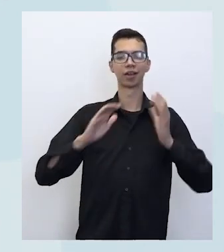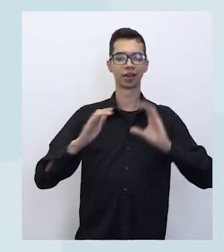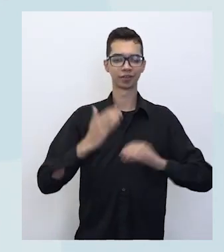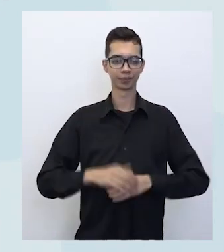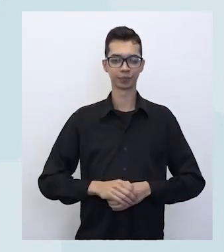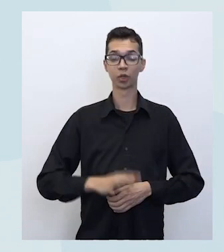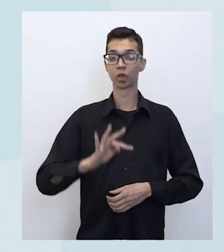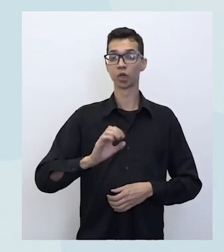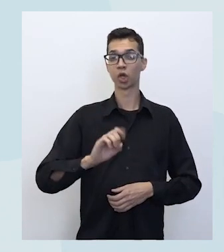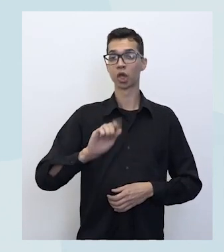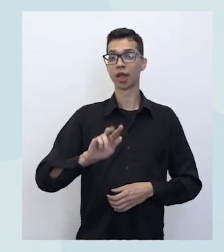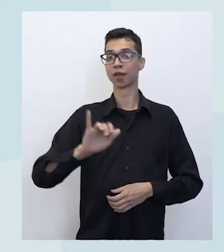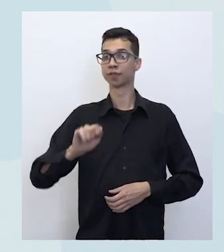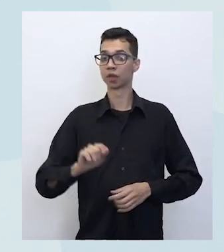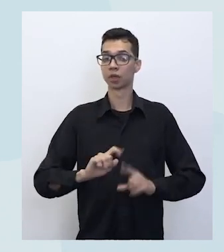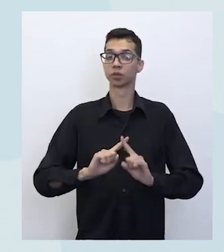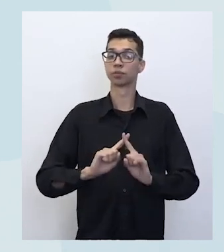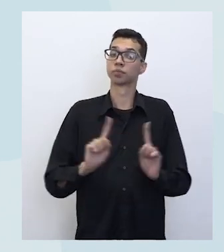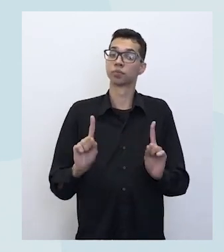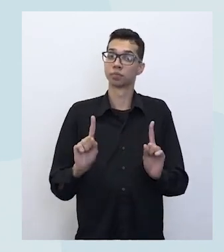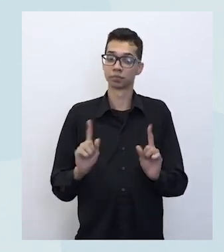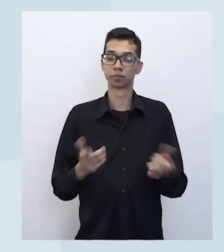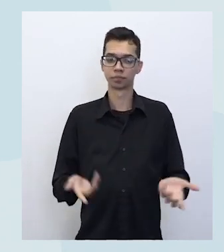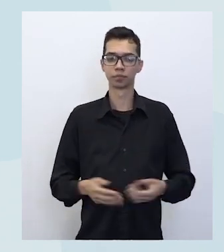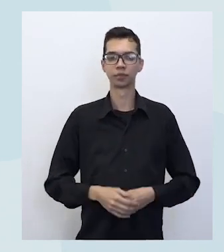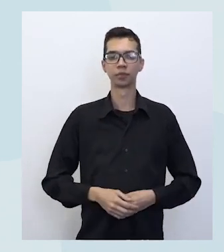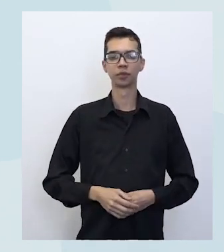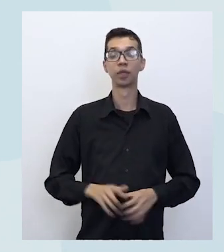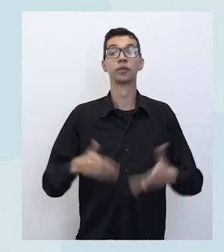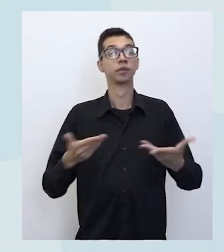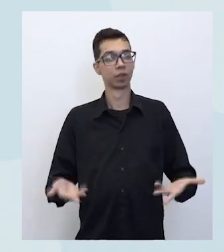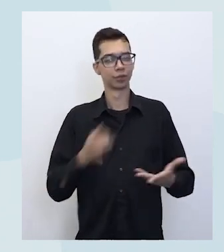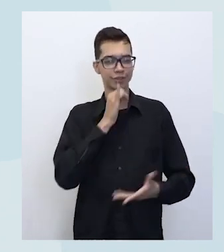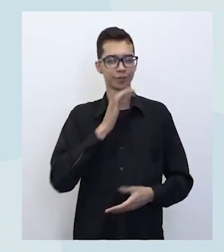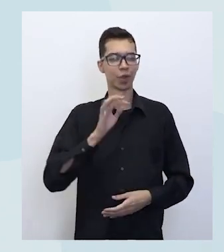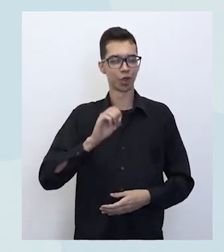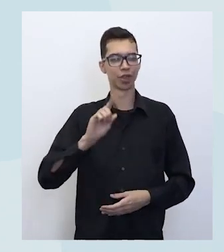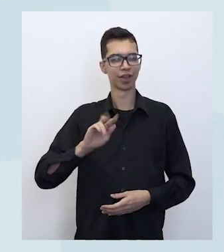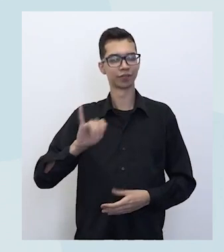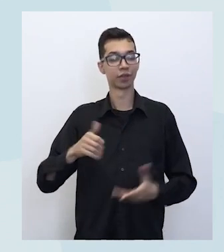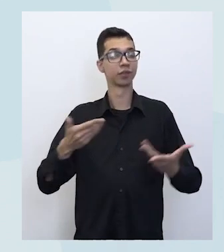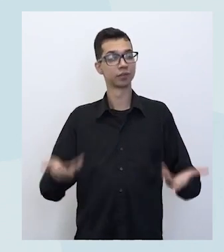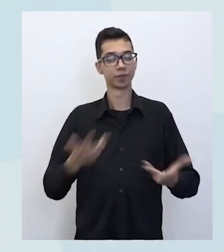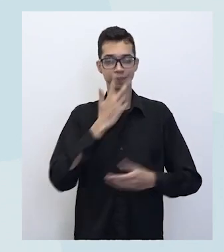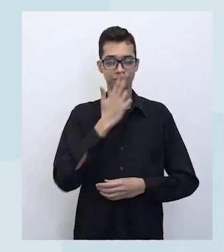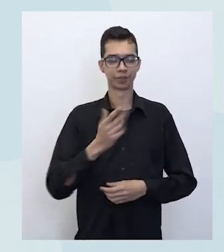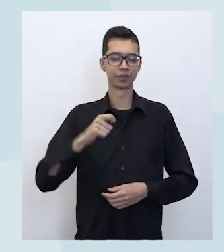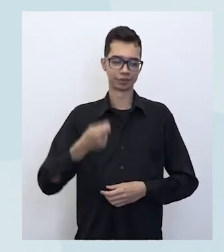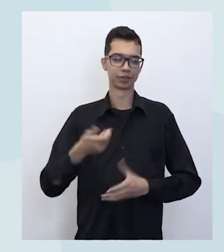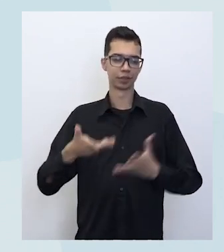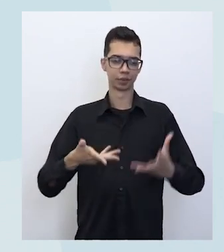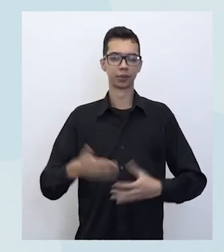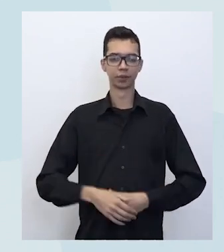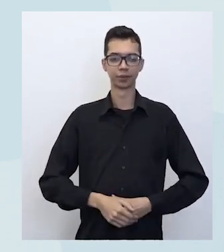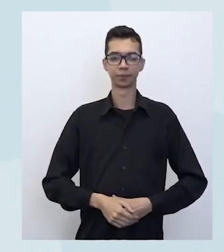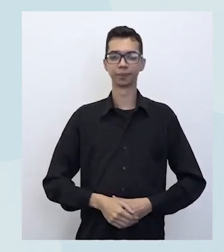Todavia, sandia, perdão, coração, razão, loação, todavia, sandia. Loei, trovei,